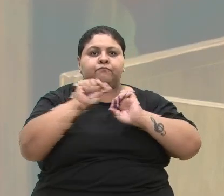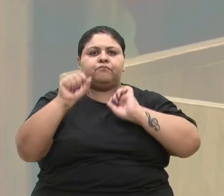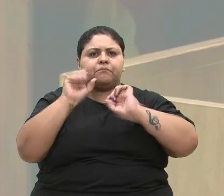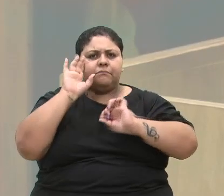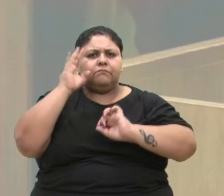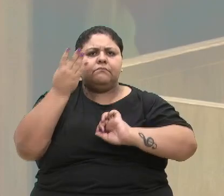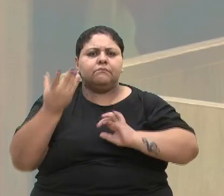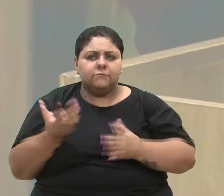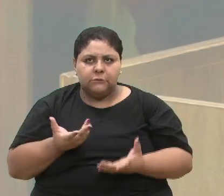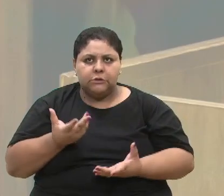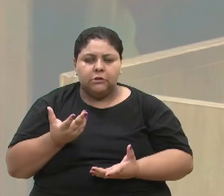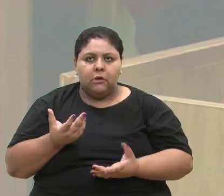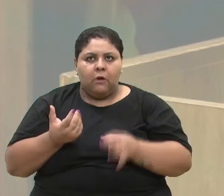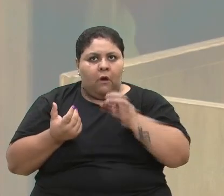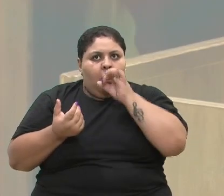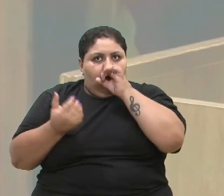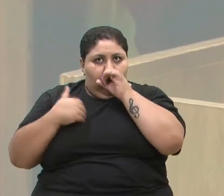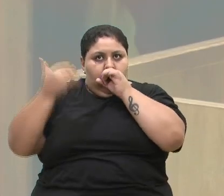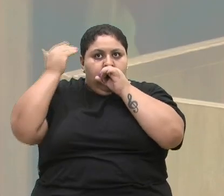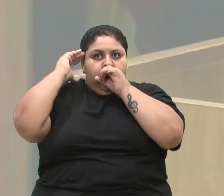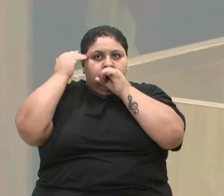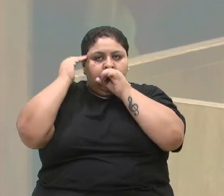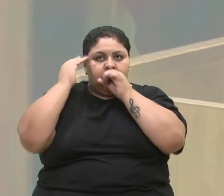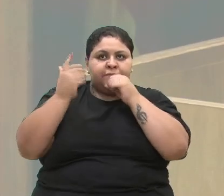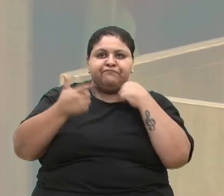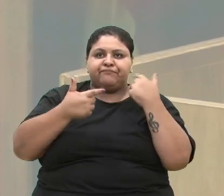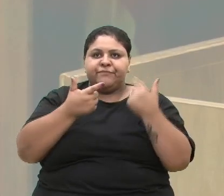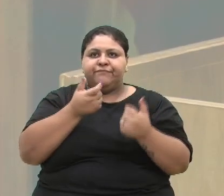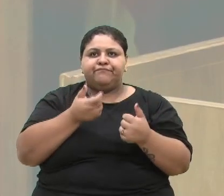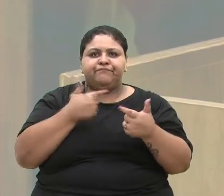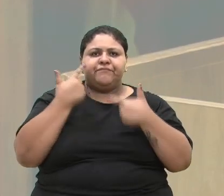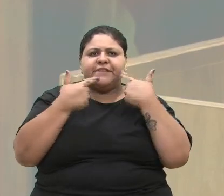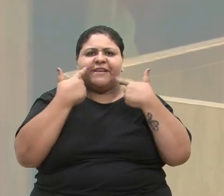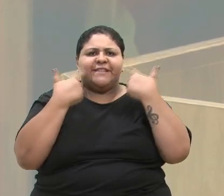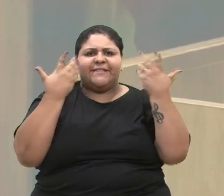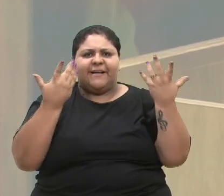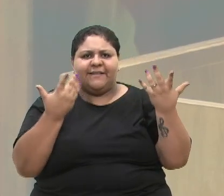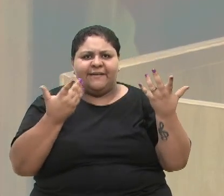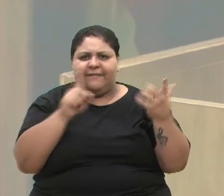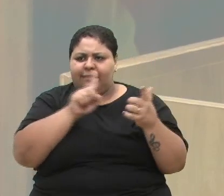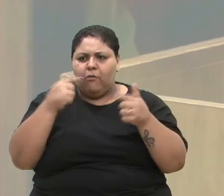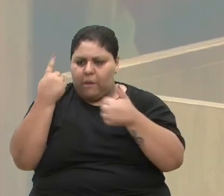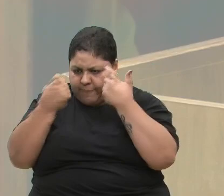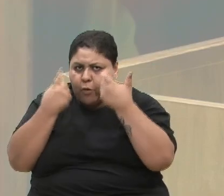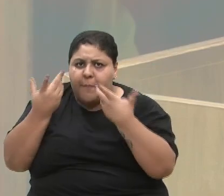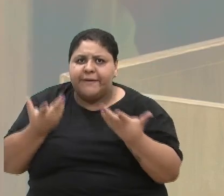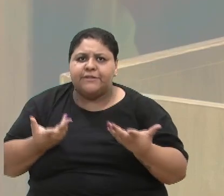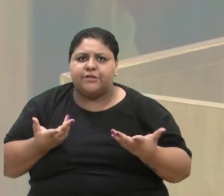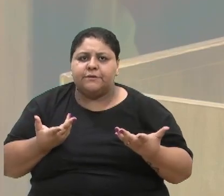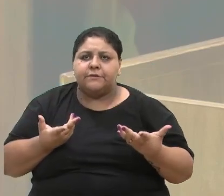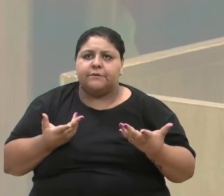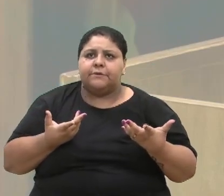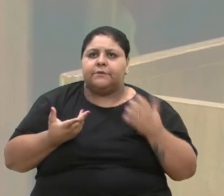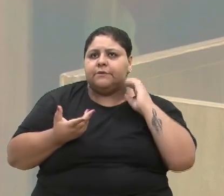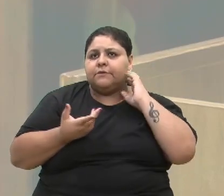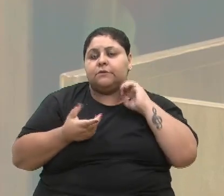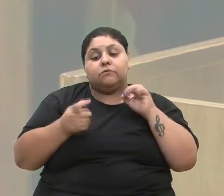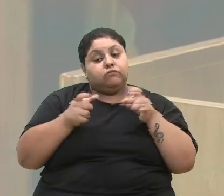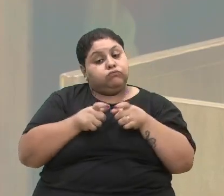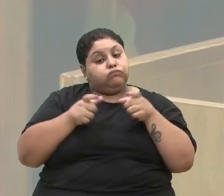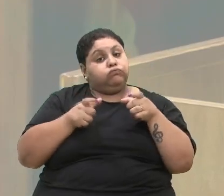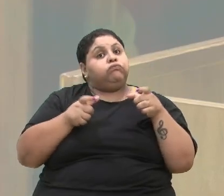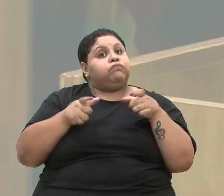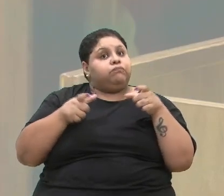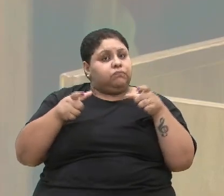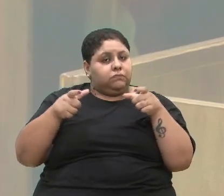acontece? Eu sei que muitos vão dar risada, mas não é de rir, é preocupante, tá? Está aumentando, por incrível